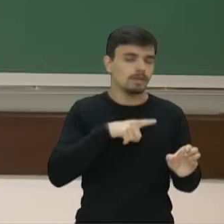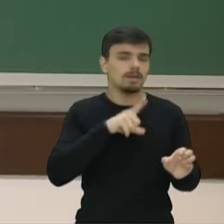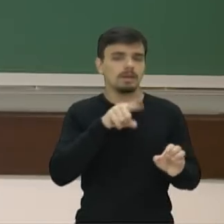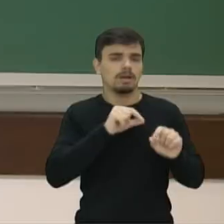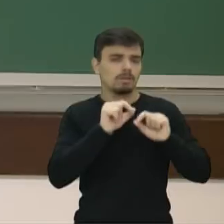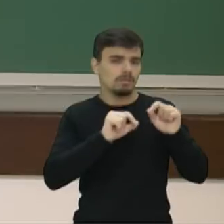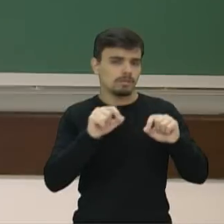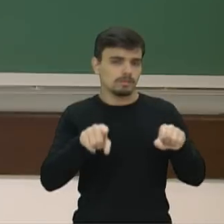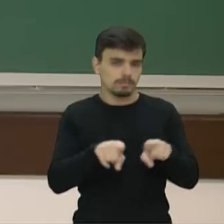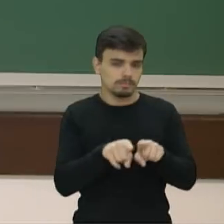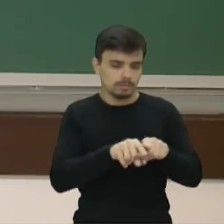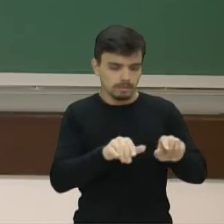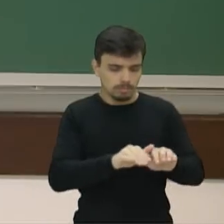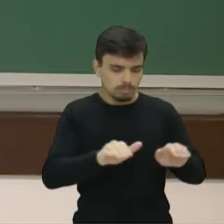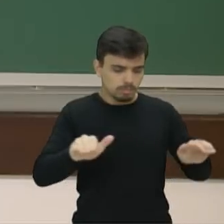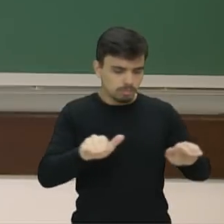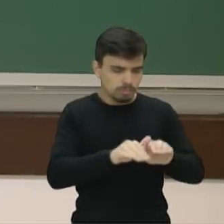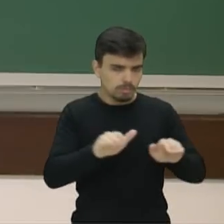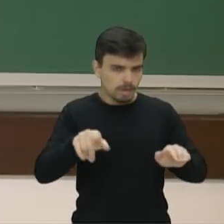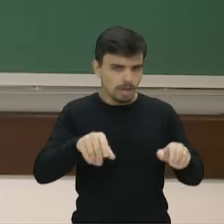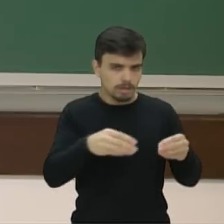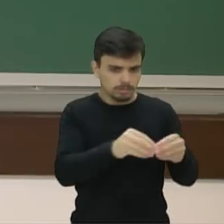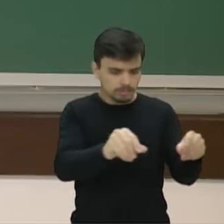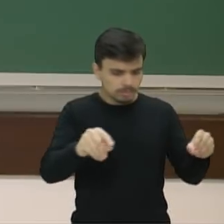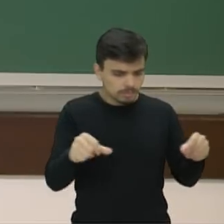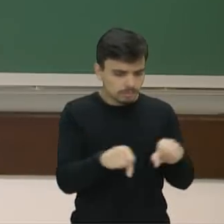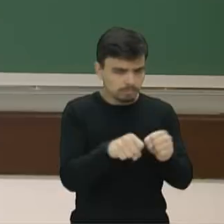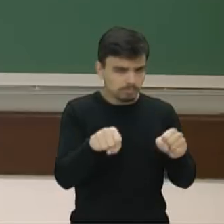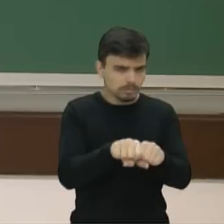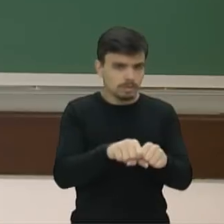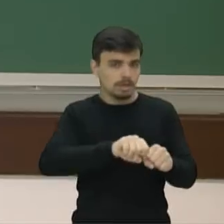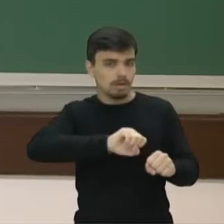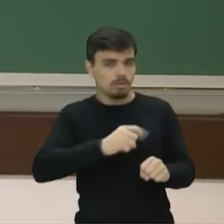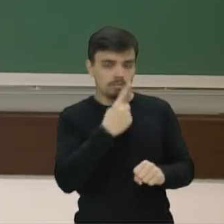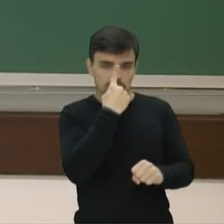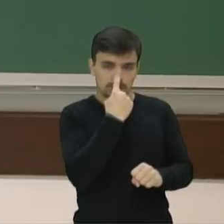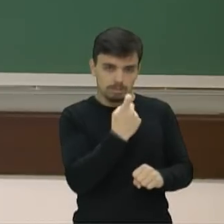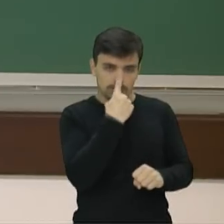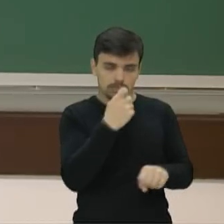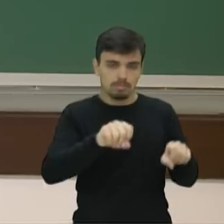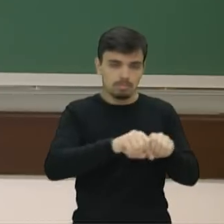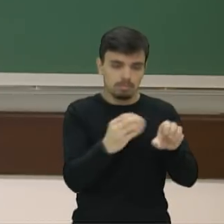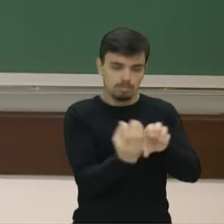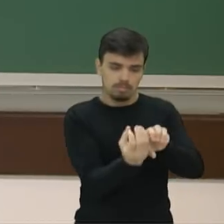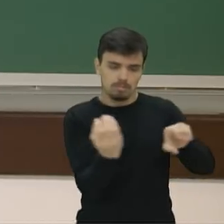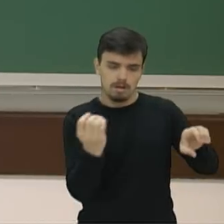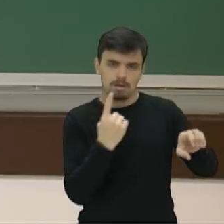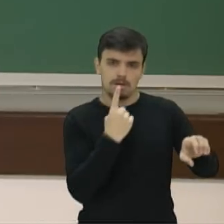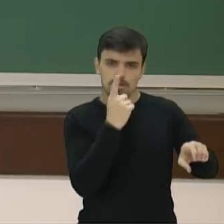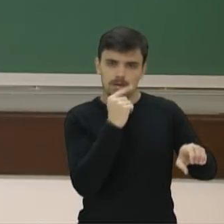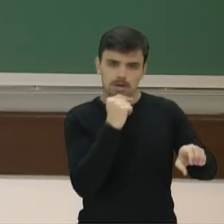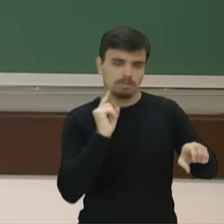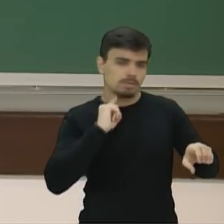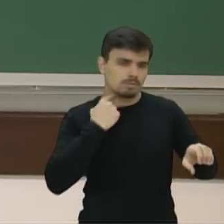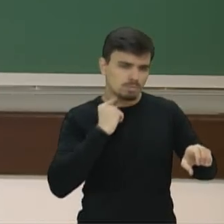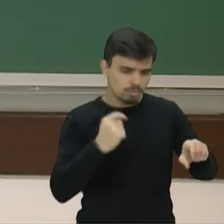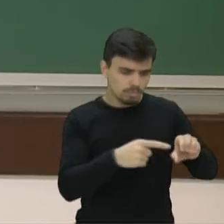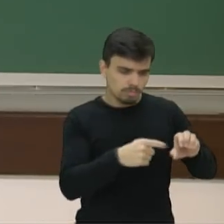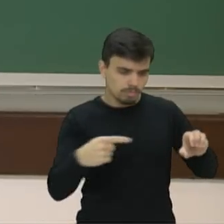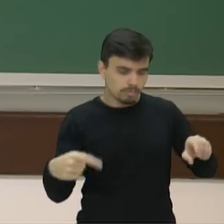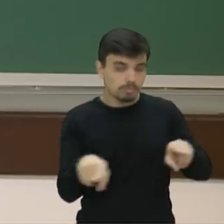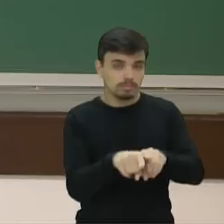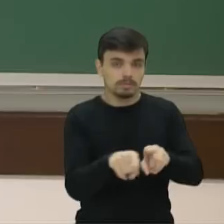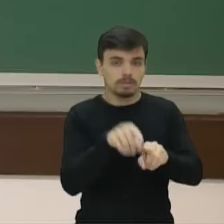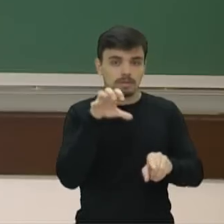urbanas o solo ele também é degradado, seja por meio do lixo, do esgoto que é produzido nas áreas urbanas, e